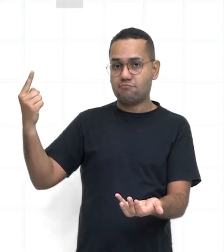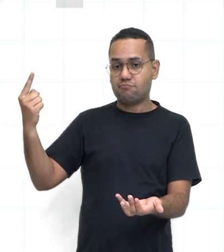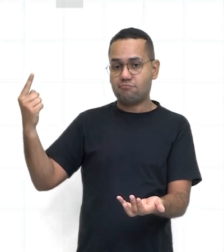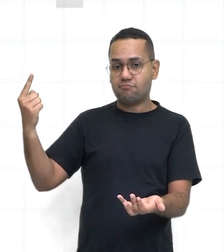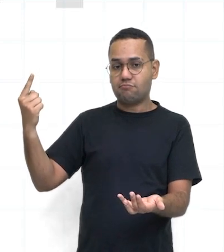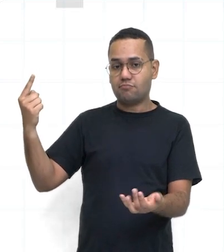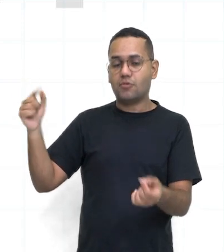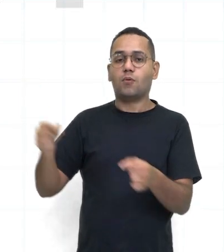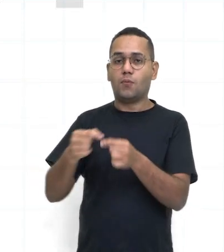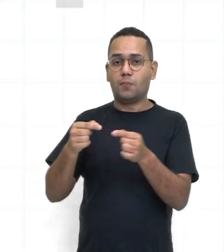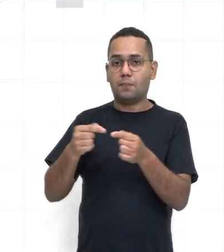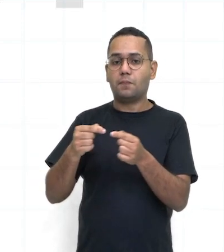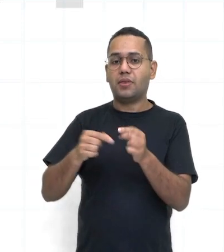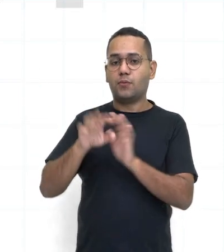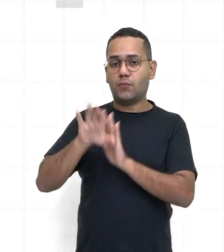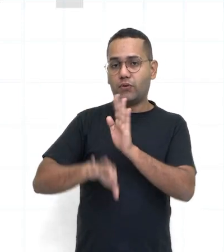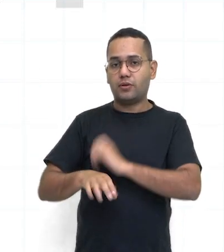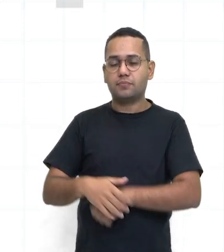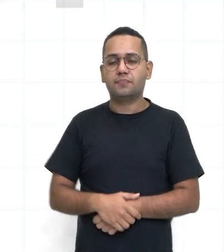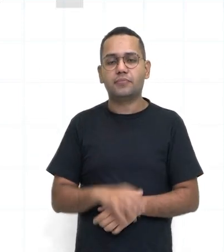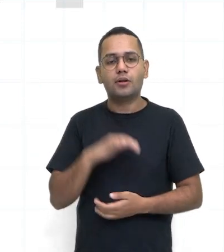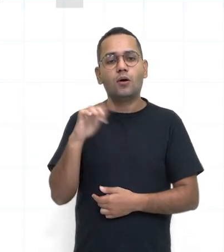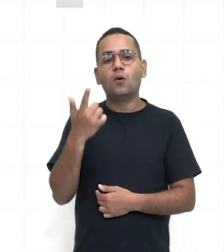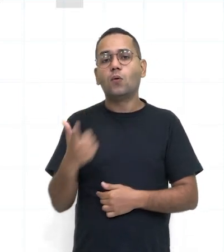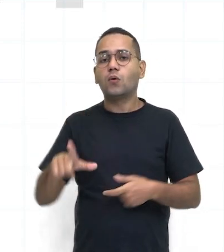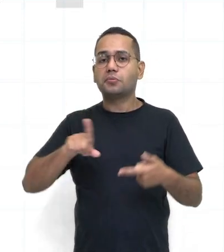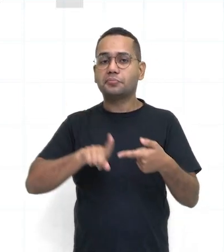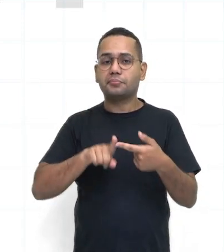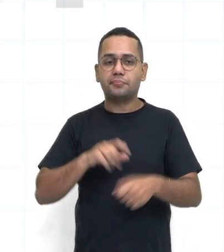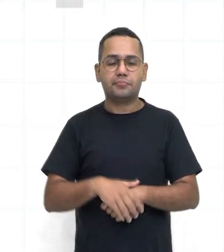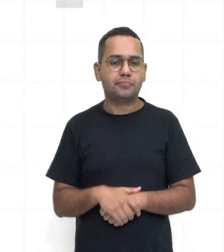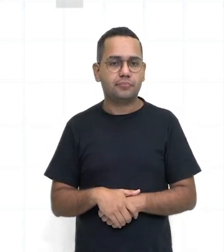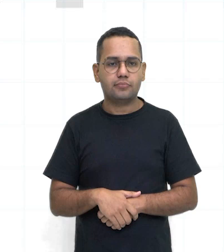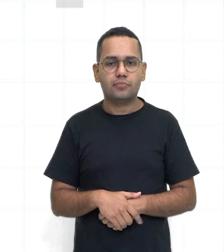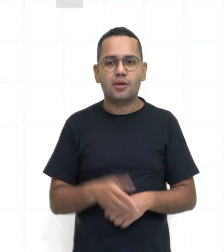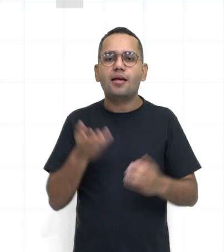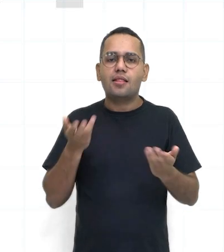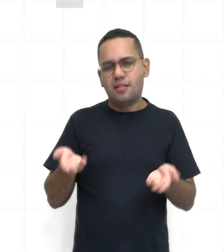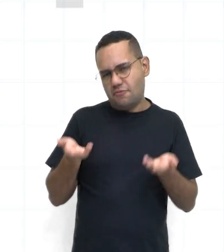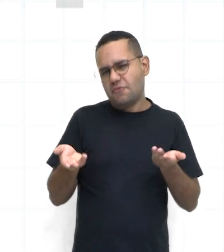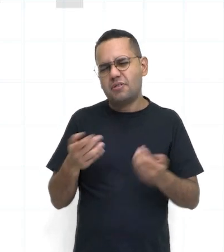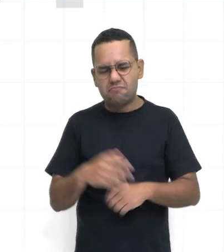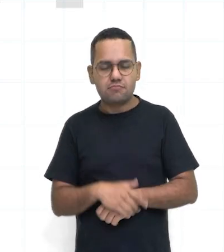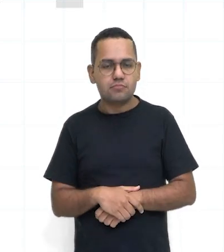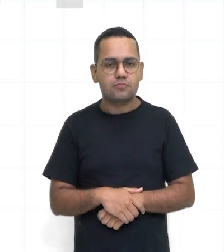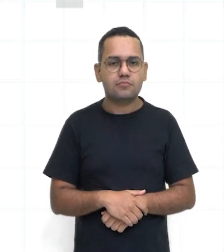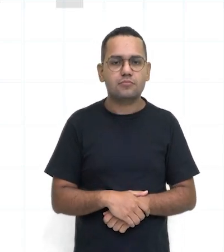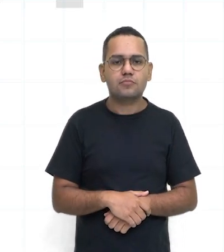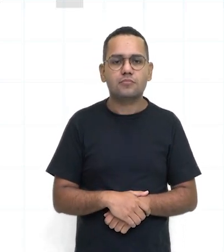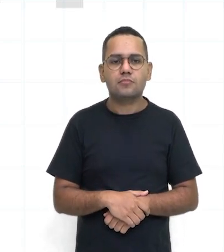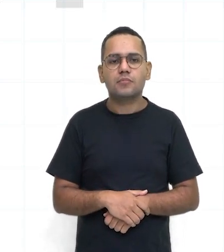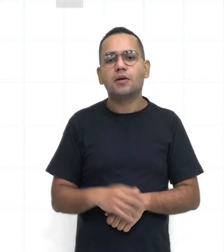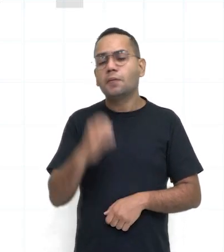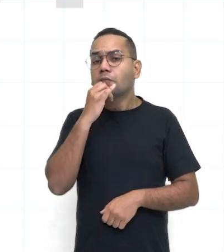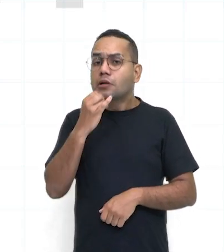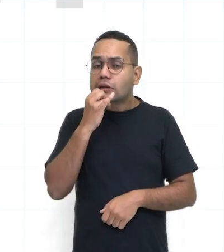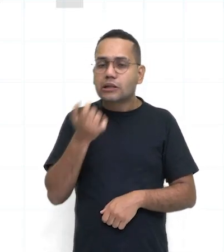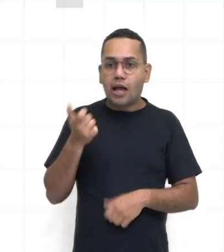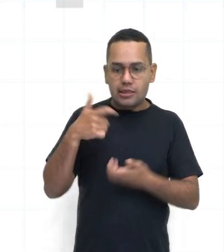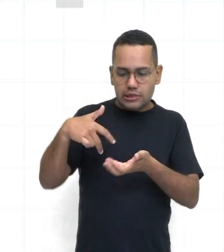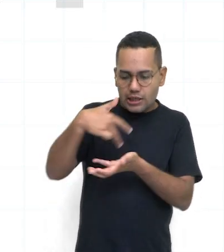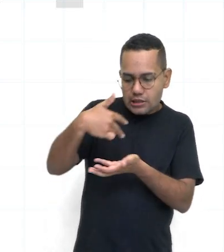corpo, leveza e fluidez. Os movimentos são projetados para parecerem leves